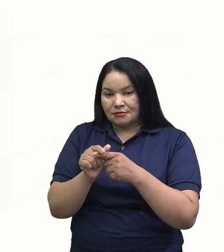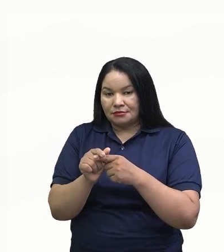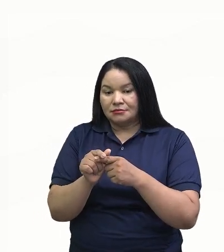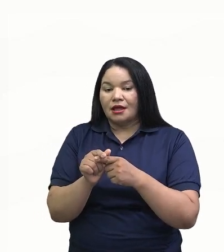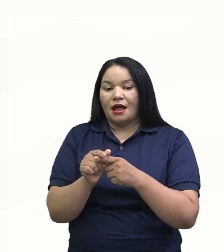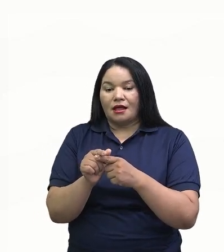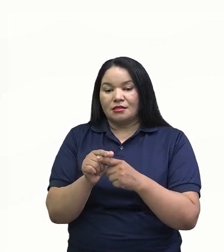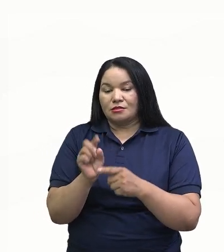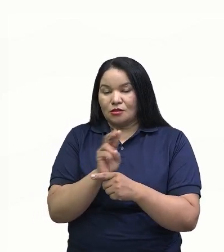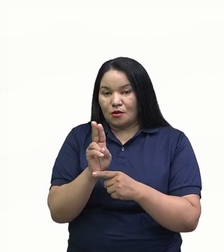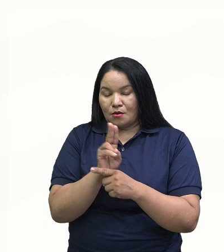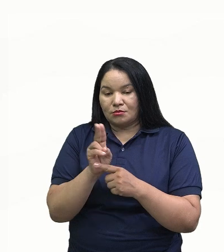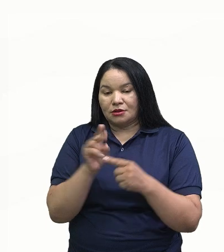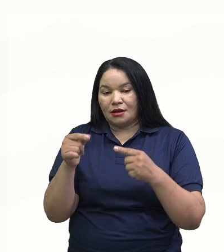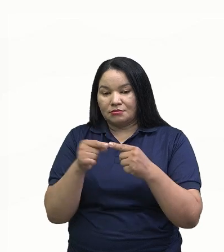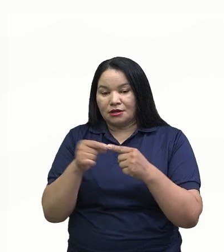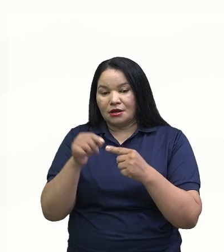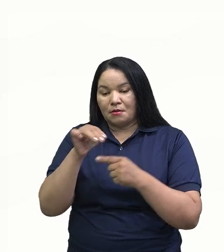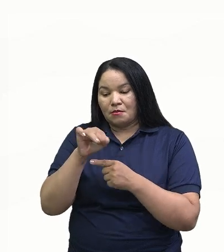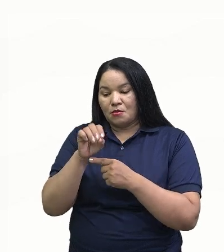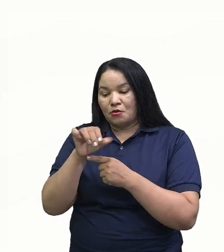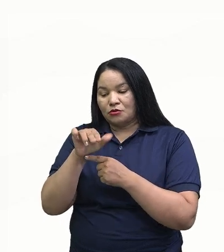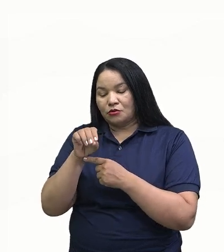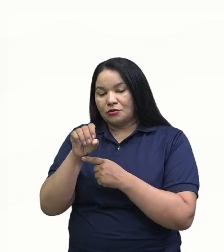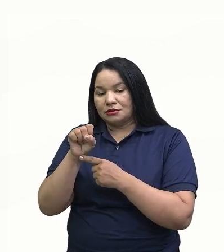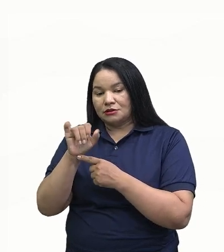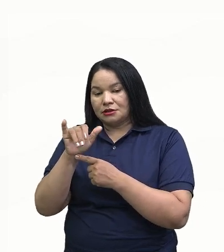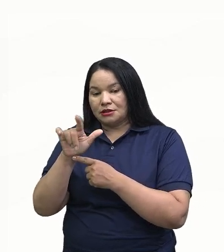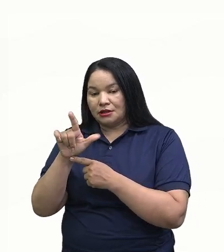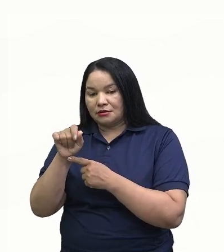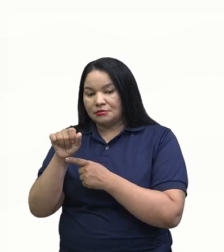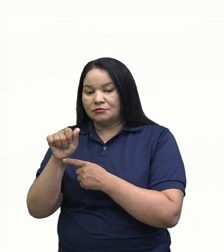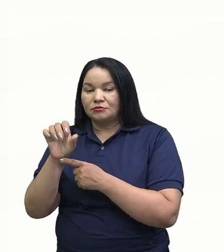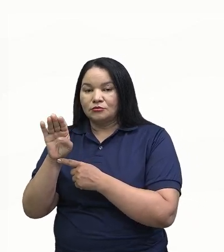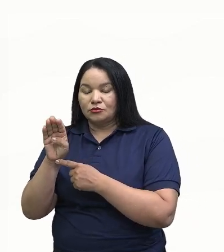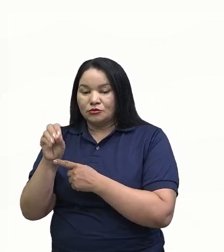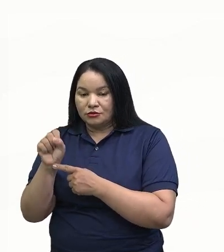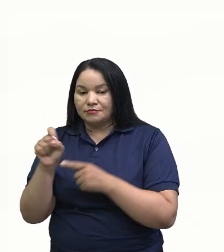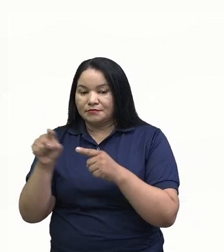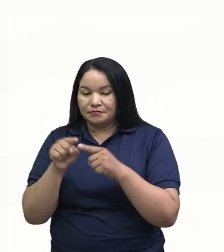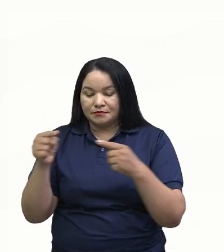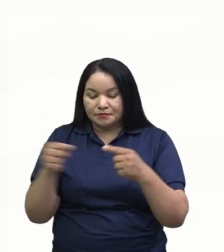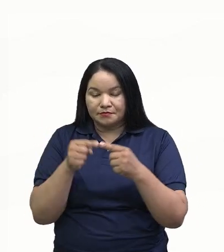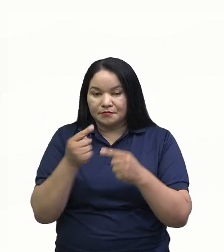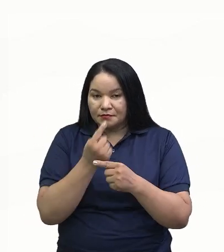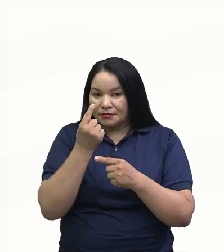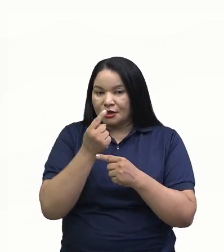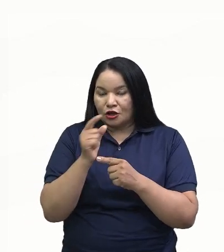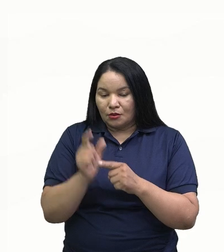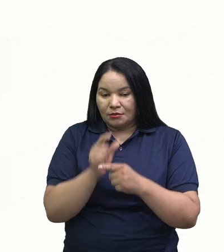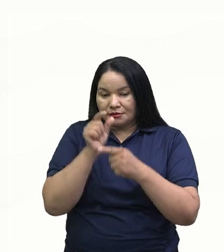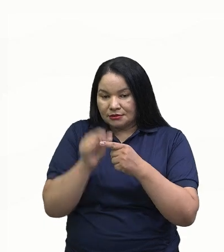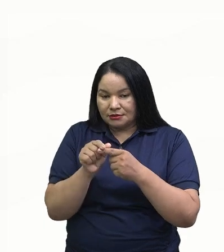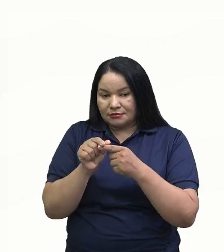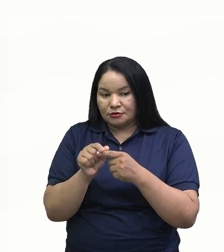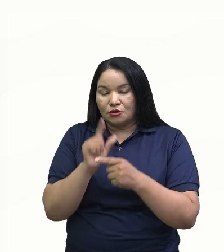monossílabo. Quando eu digo mono, significa apenas um. E nós temos também os monossílabos nasais. Observem aí,